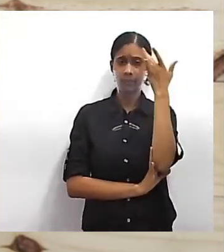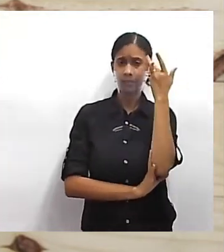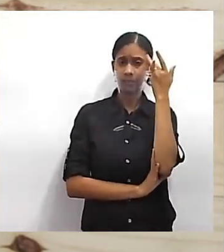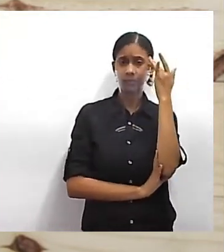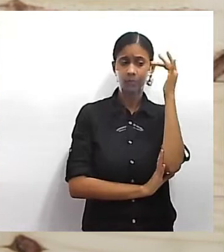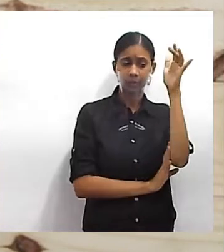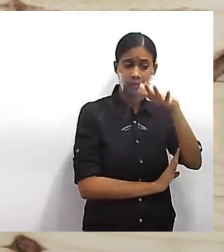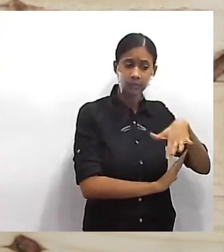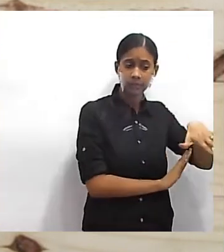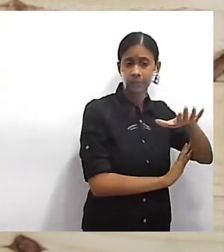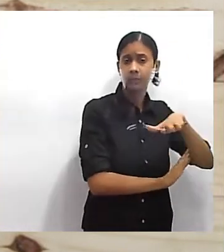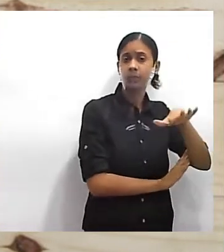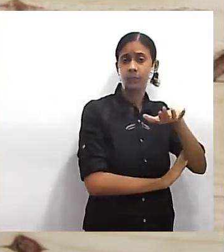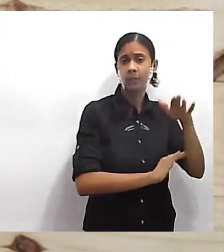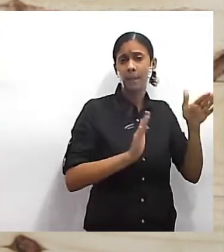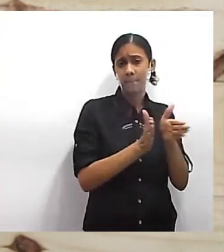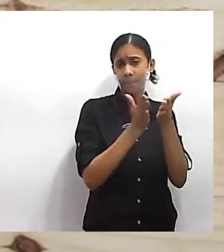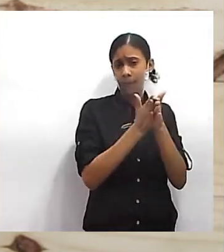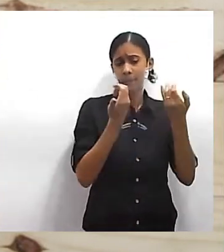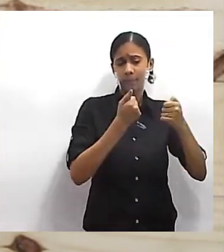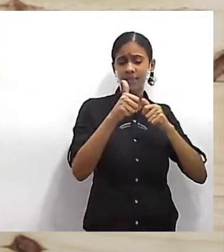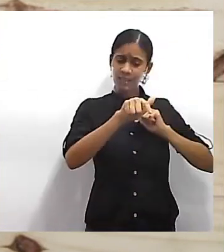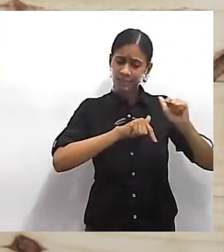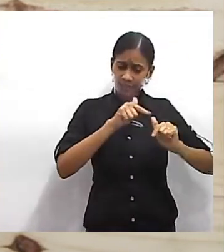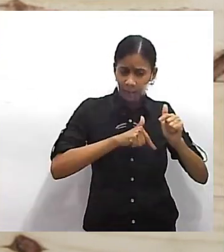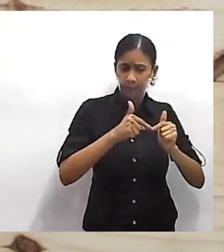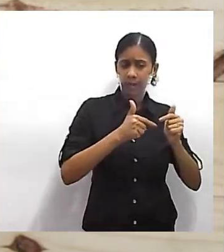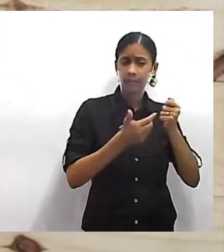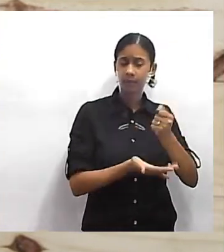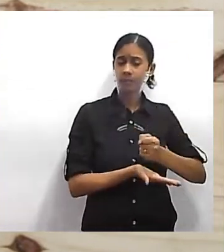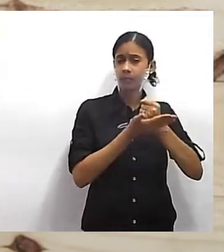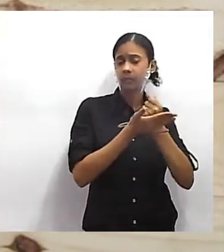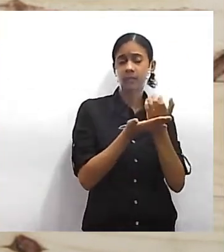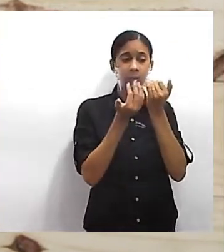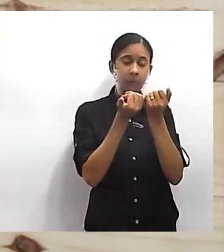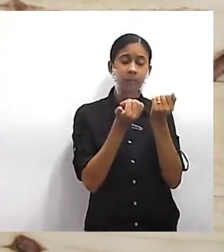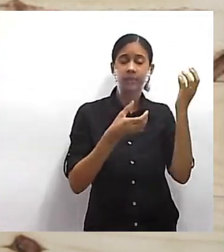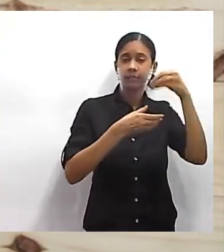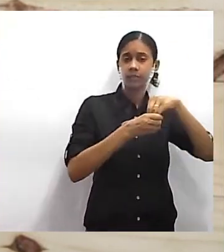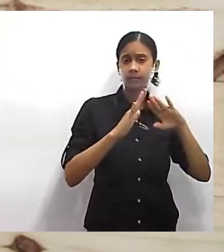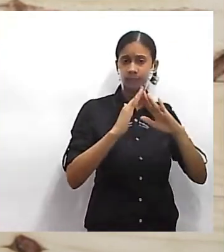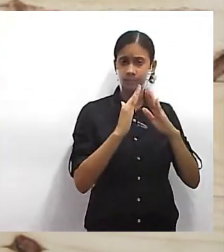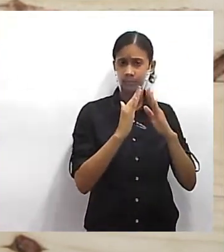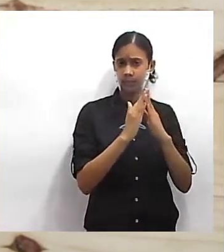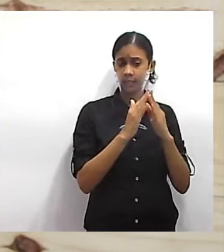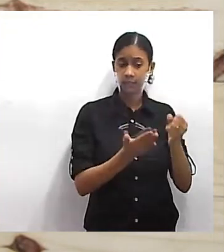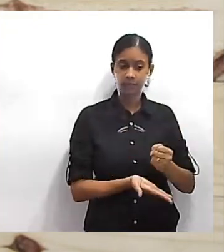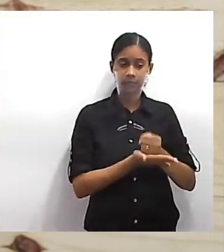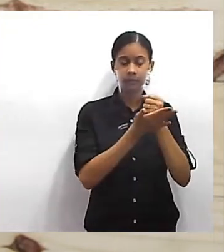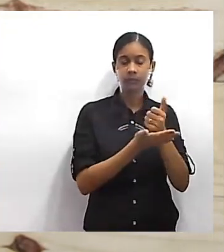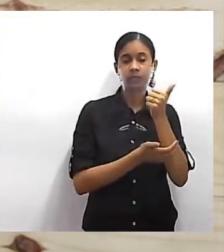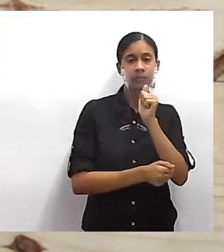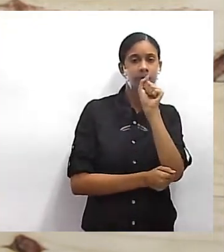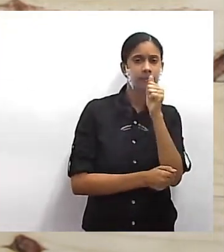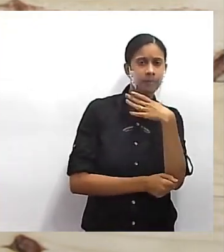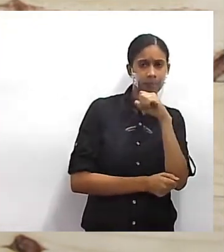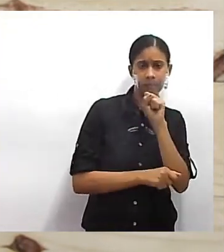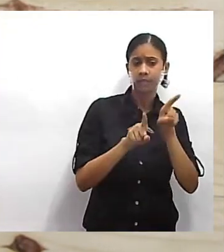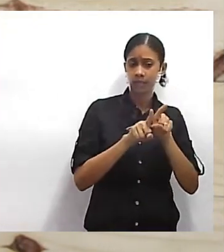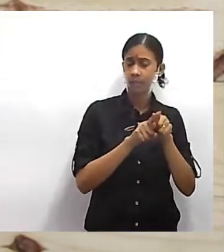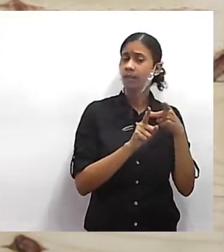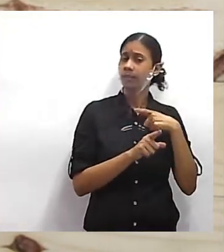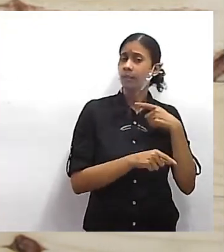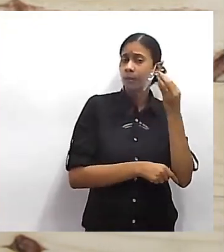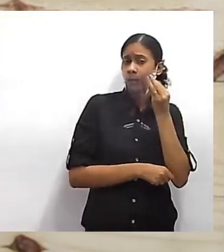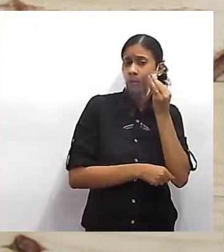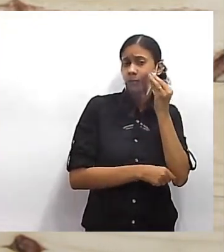comunidade pobre, que tem que ir trabalhar para botar comida dentro de casa, ajudar seus pais, ele vai ter menos oportunidade, né, de